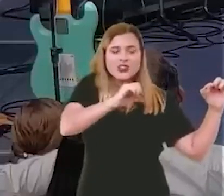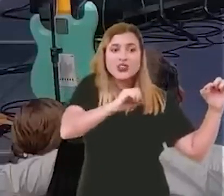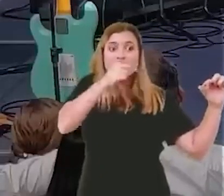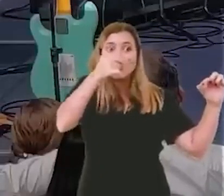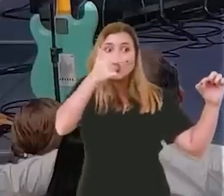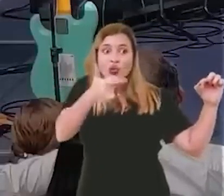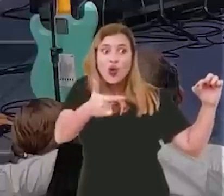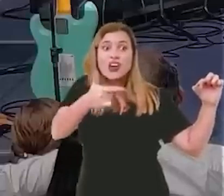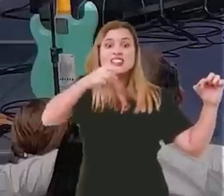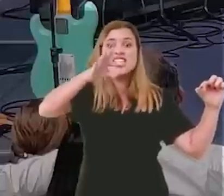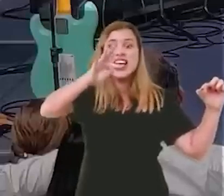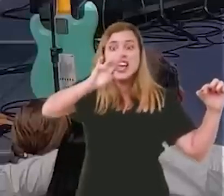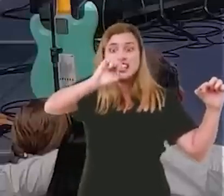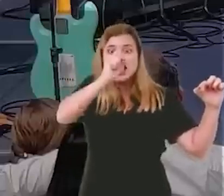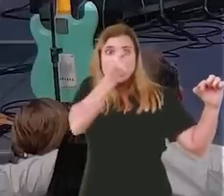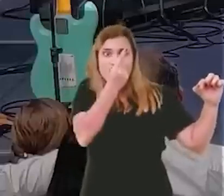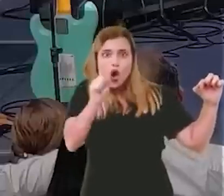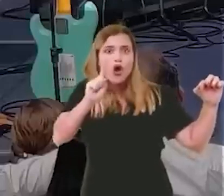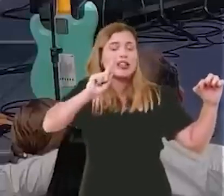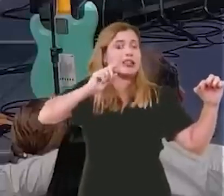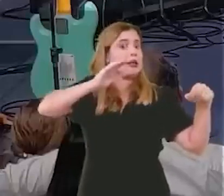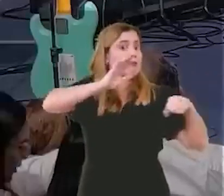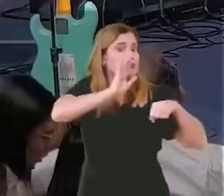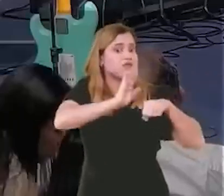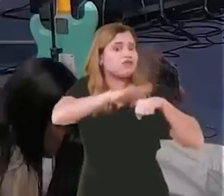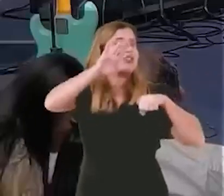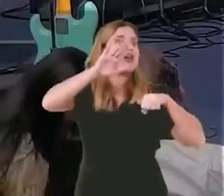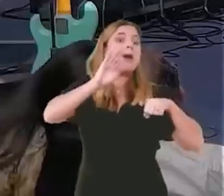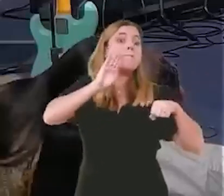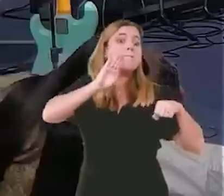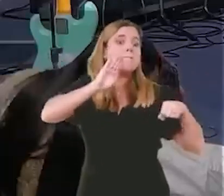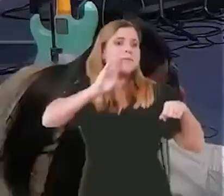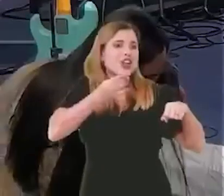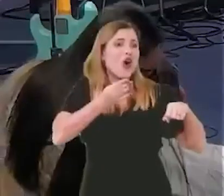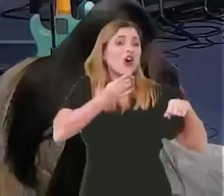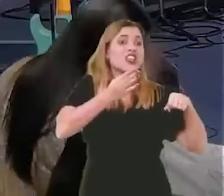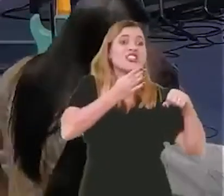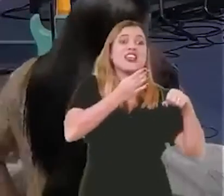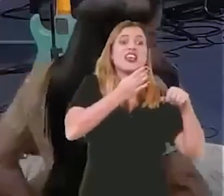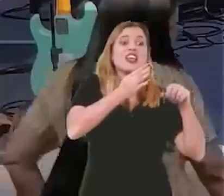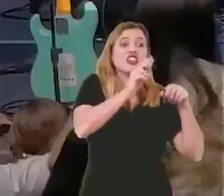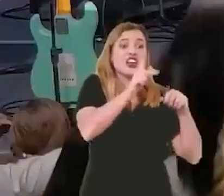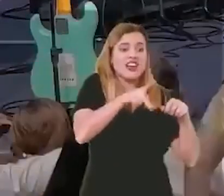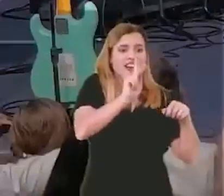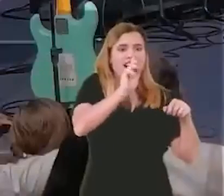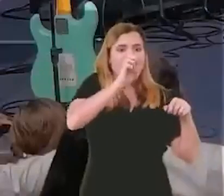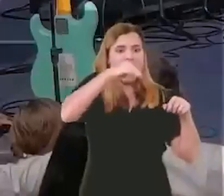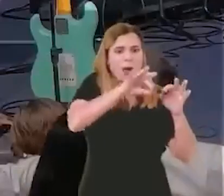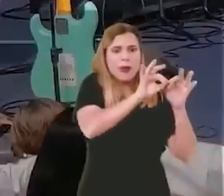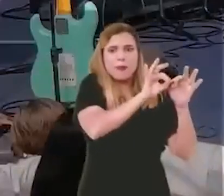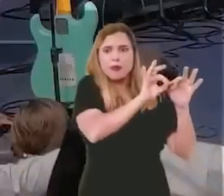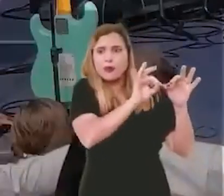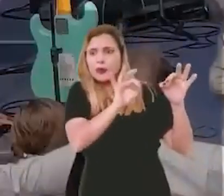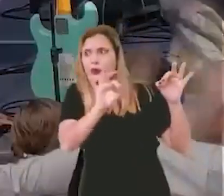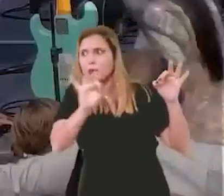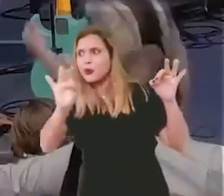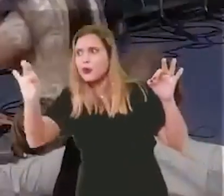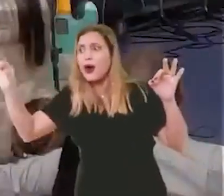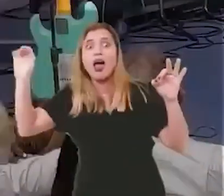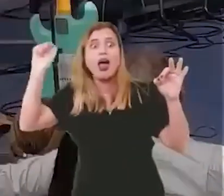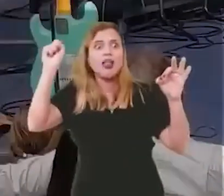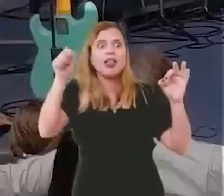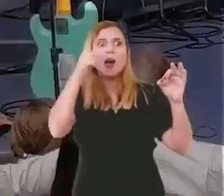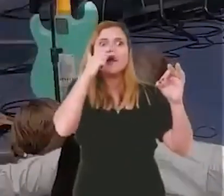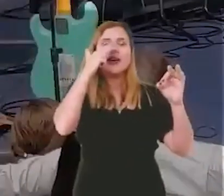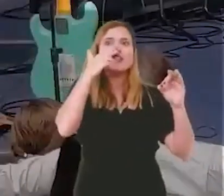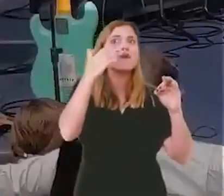trilhões de metros de fita DNA, você tem 102 bilhões de quilômetros de fita DNA no seu corpo, e dá para dar diversas voltas